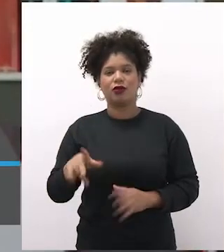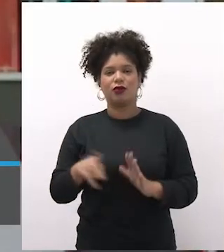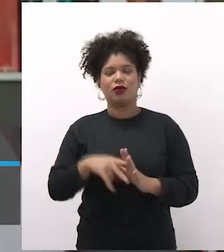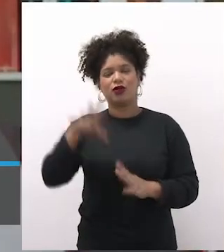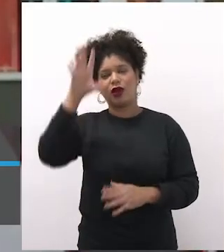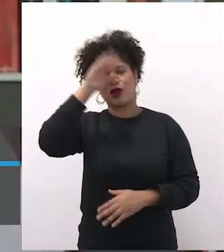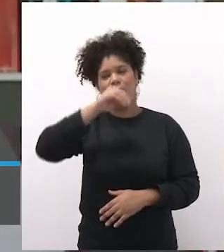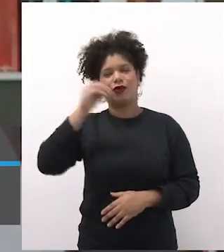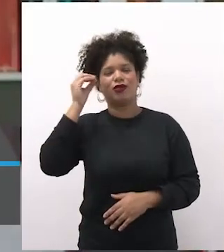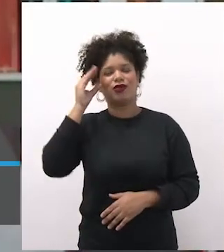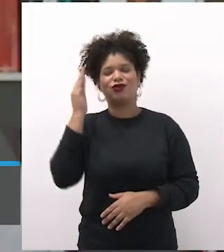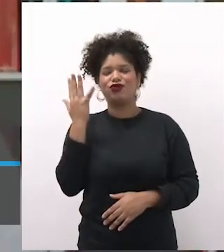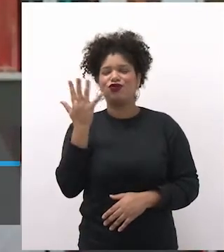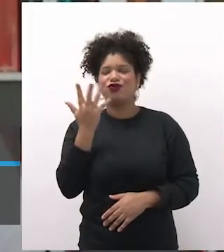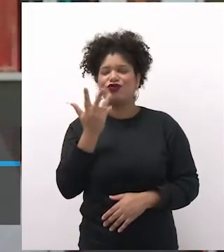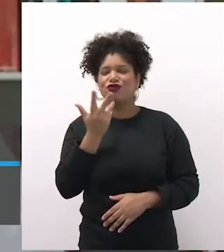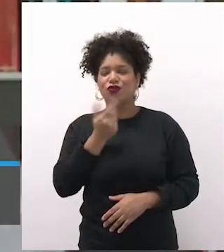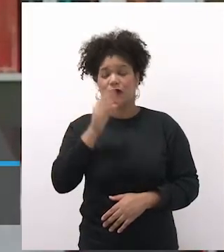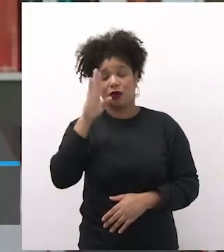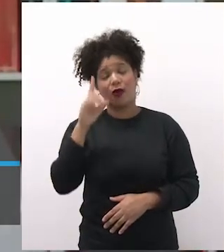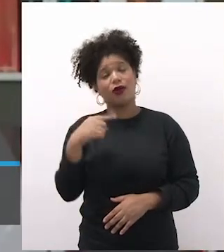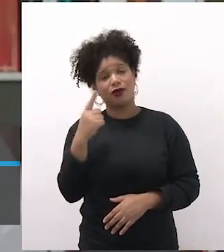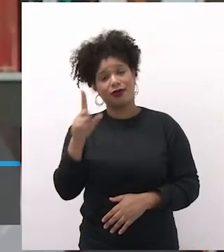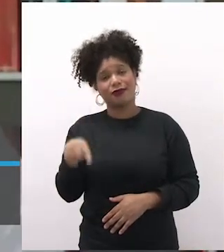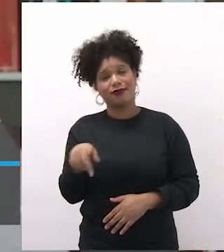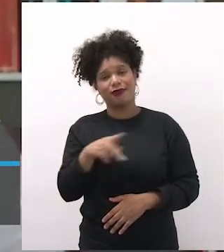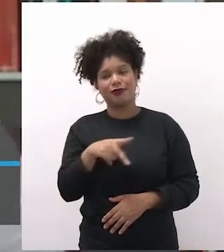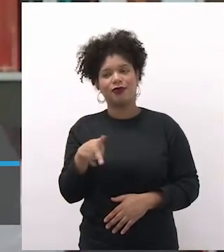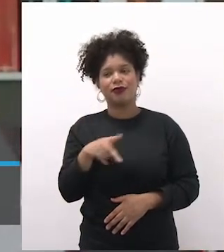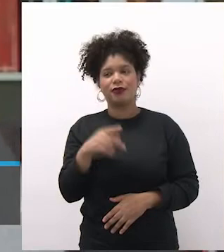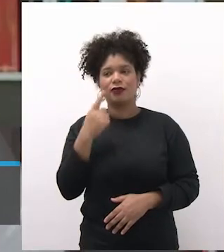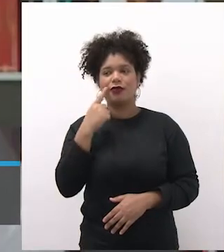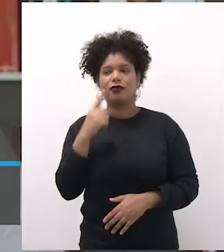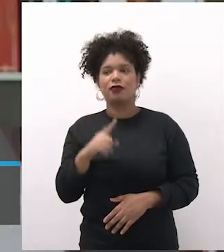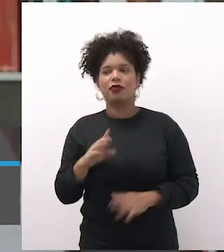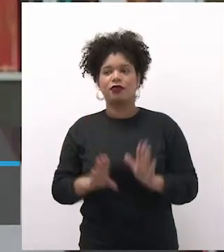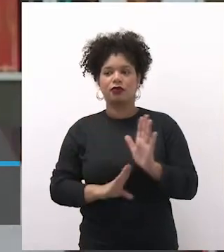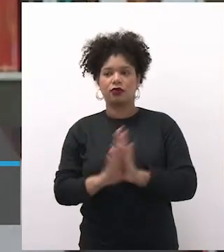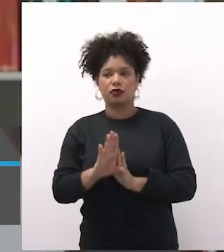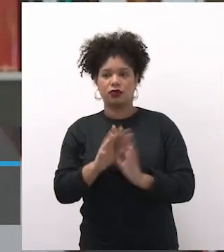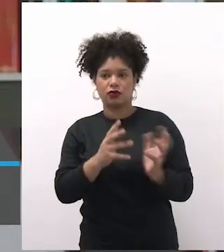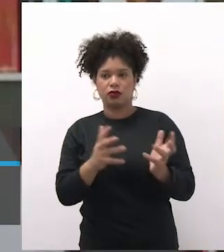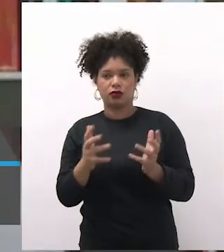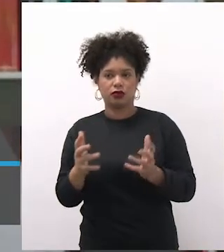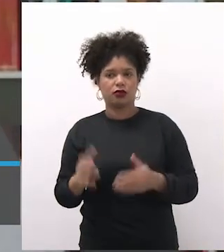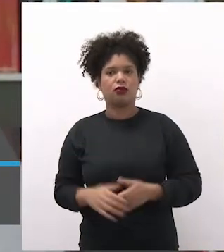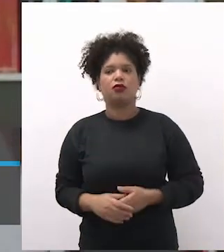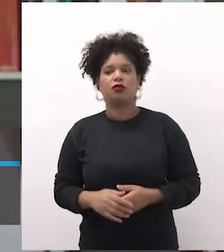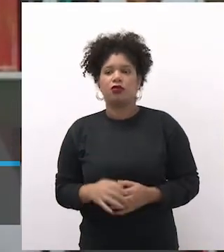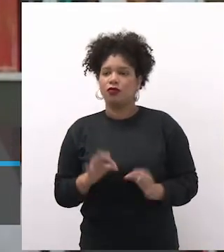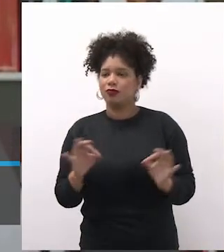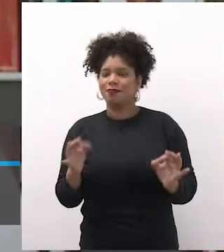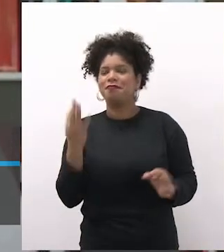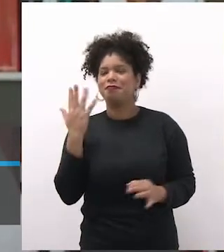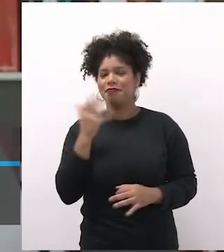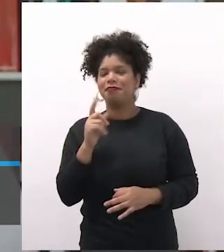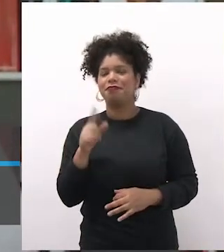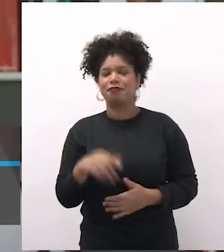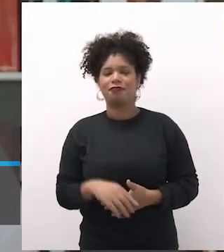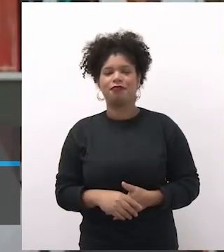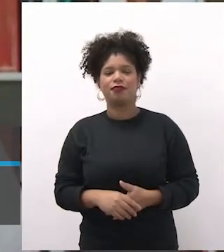aprendizado lindo, e principalmente para a gente que é professor, que quer ver eles deslancharem, é um espaço assim bacana, belíssimo.